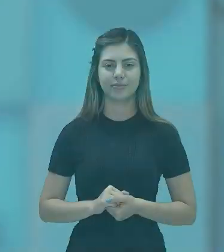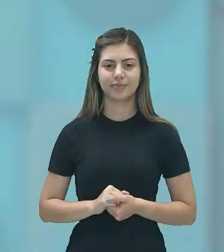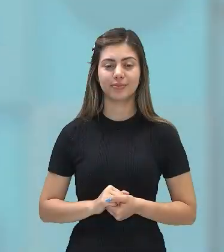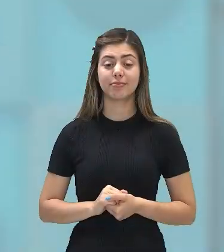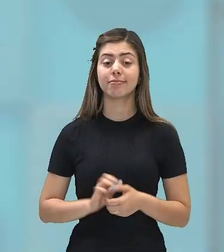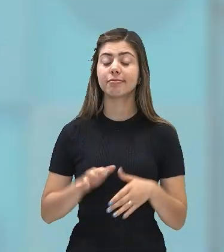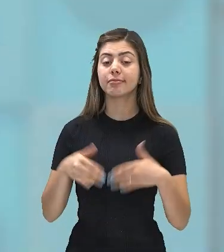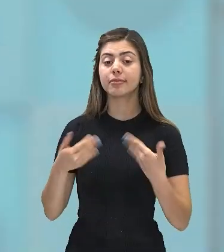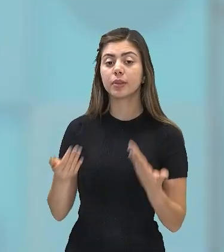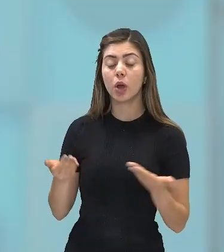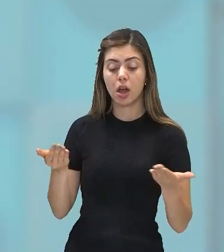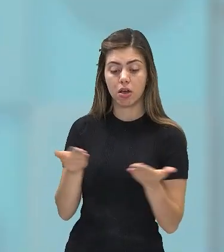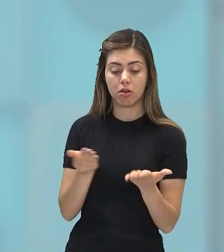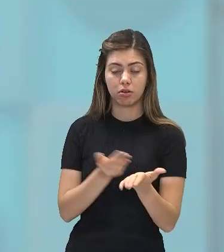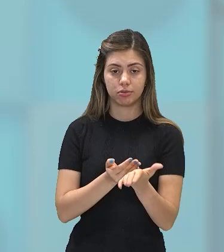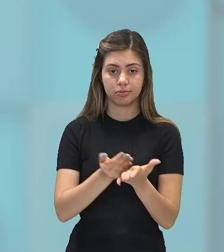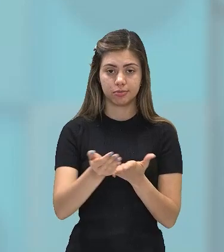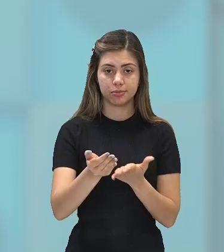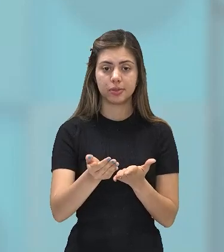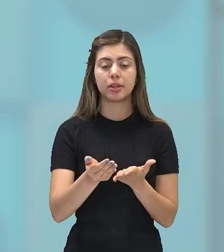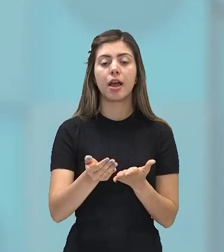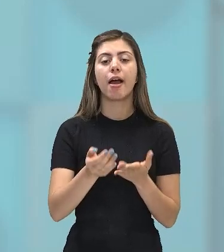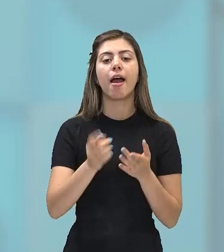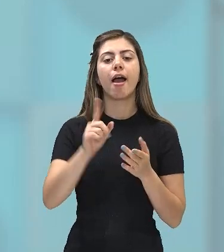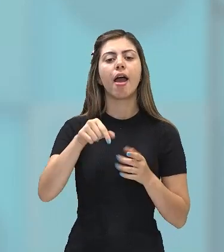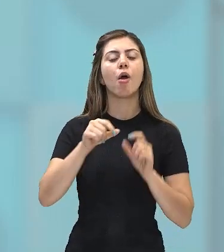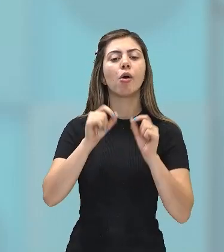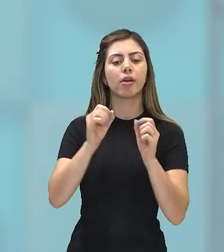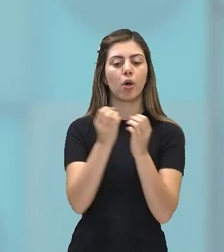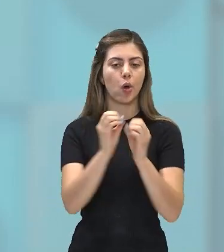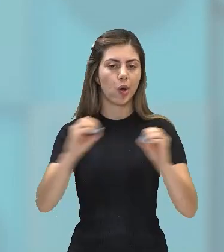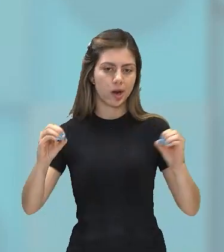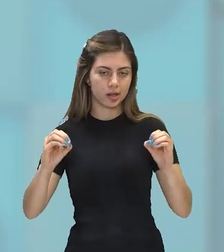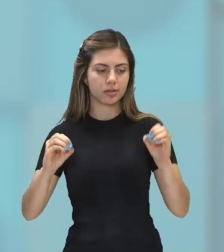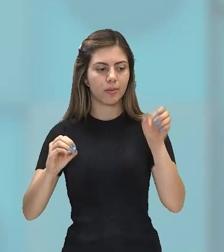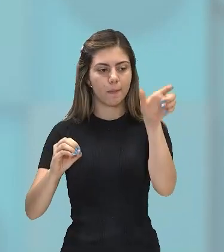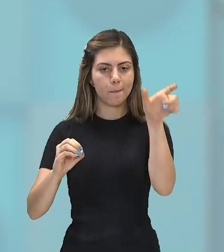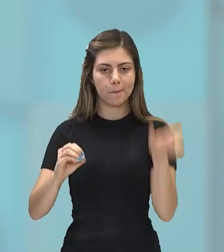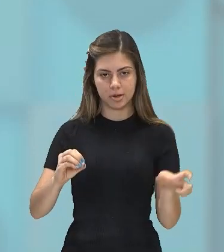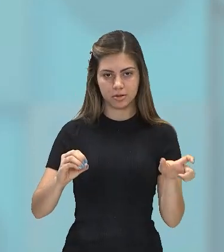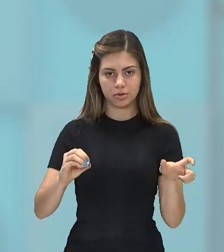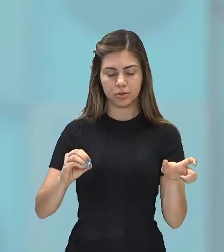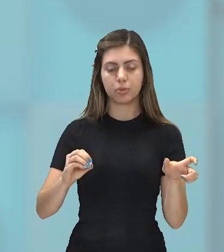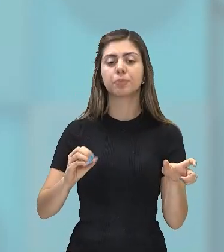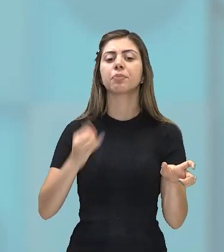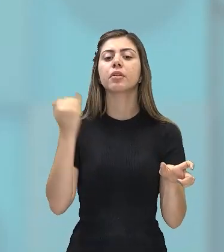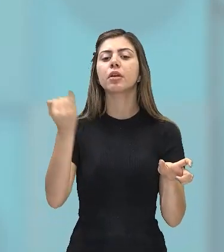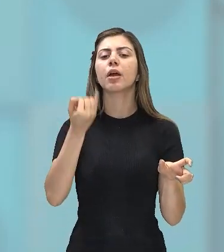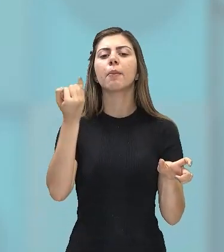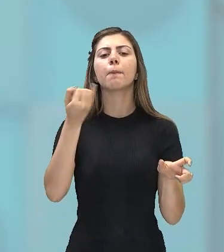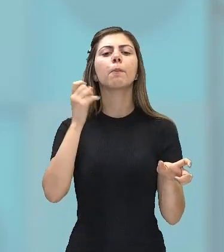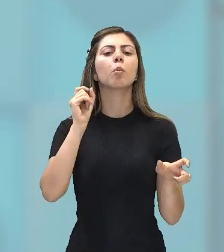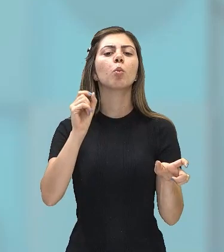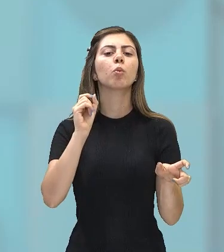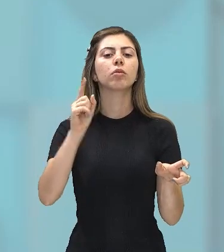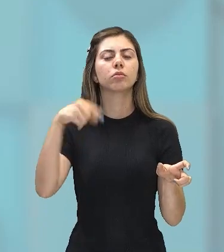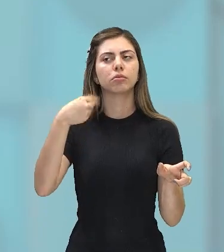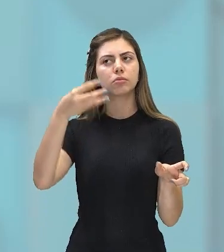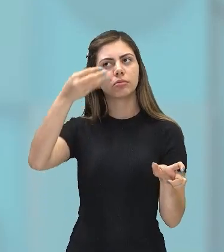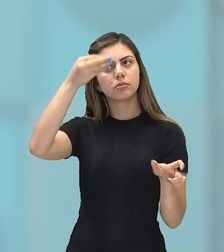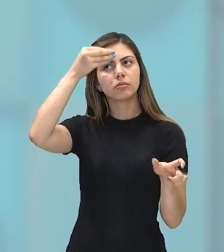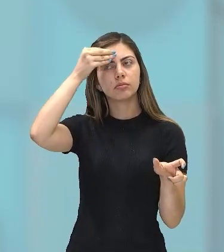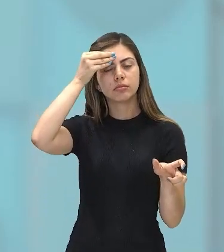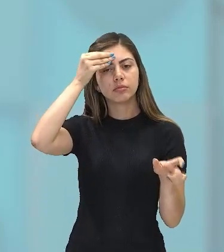Para começarmos a falar sobre sujeito da oração, é importante que nós tenhamos em mente que